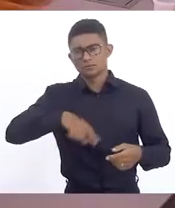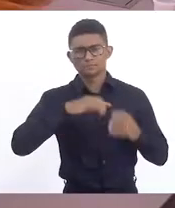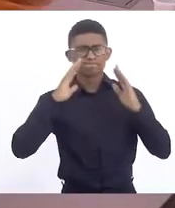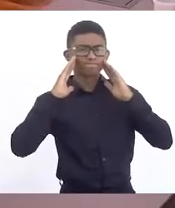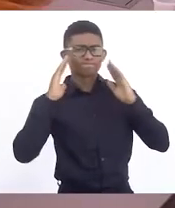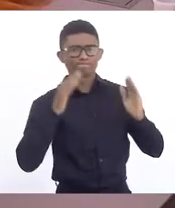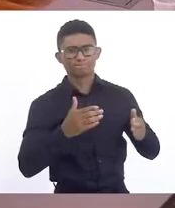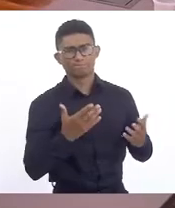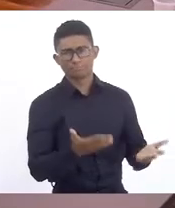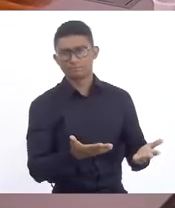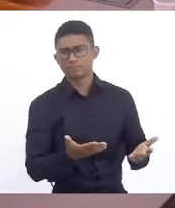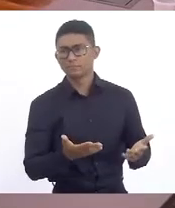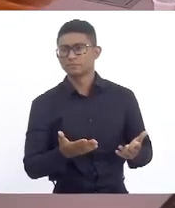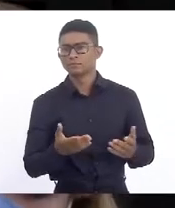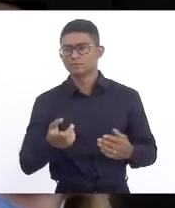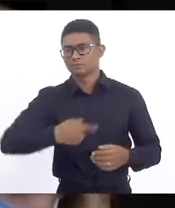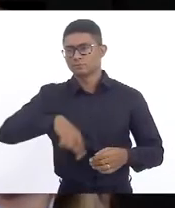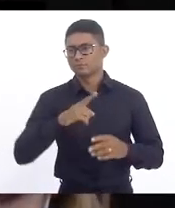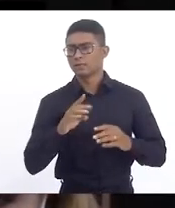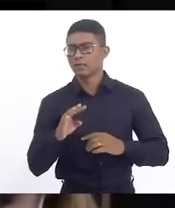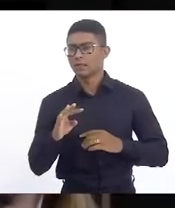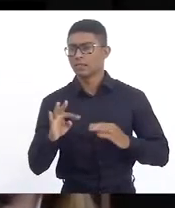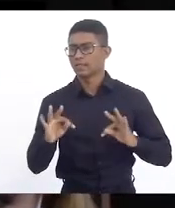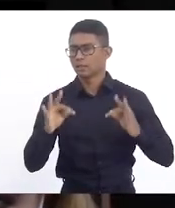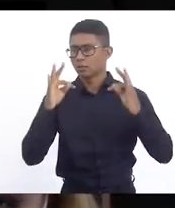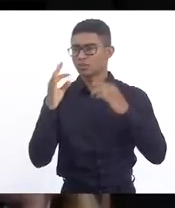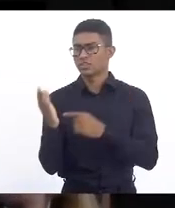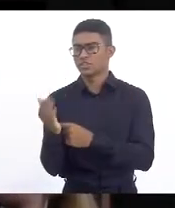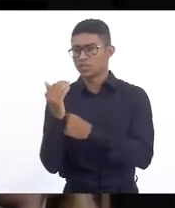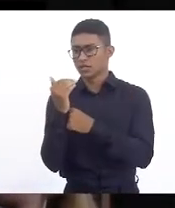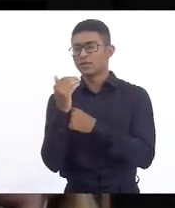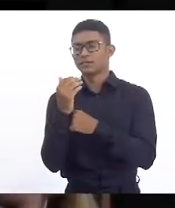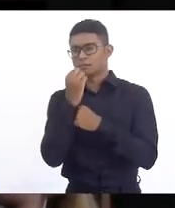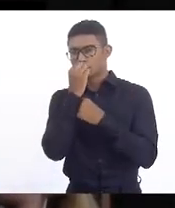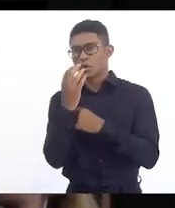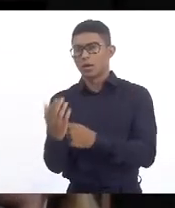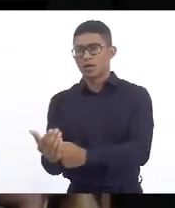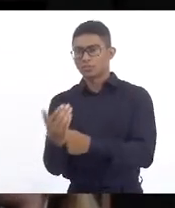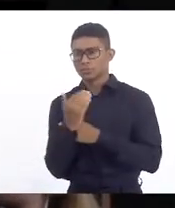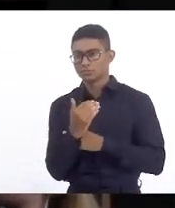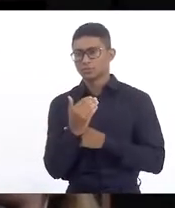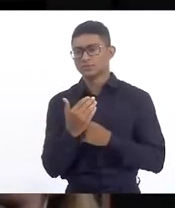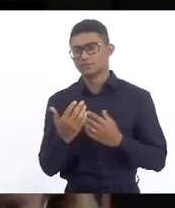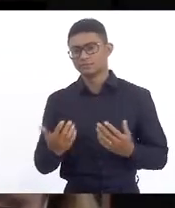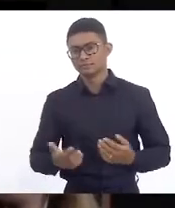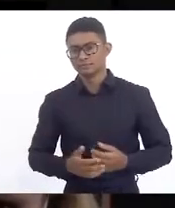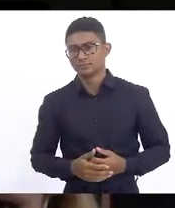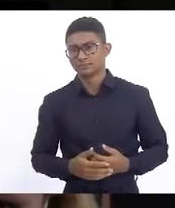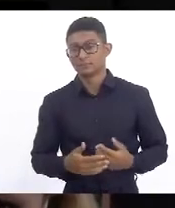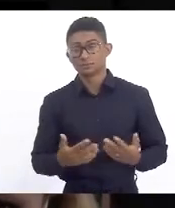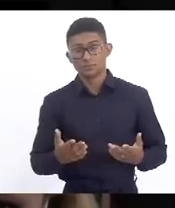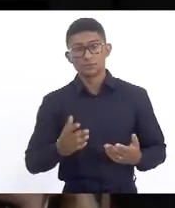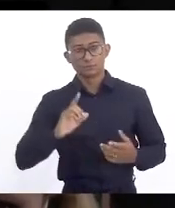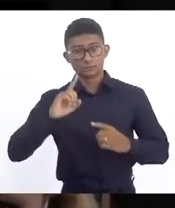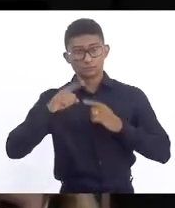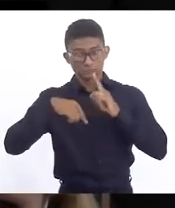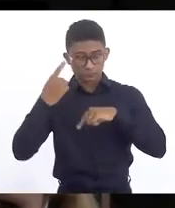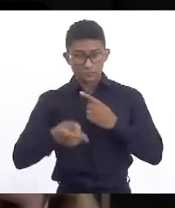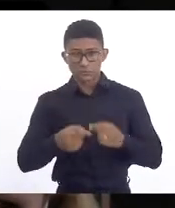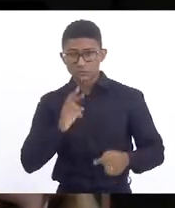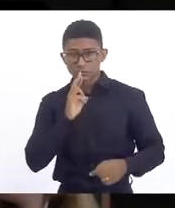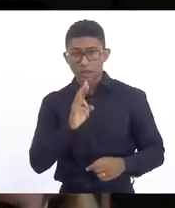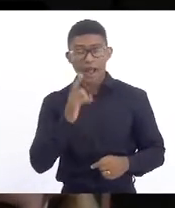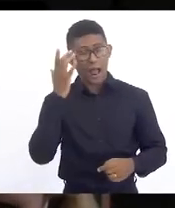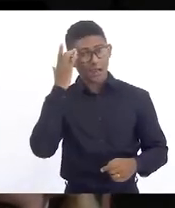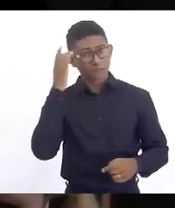que atuação com tecnologia, a gente vai ganhar muito com isso. E assim que eu fizer essa resposta, eu acho que é importante os senhores terem